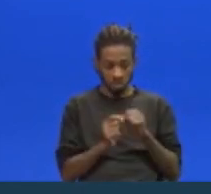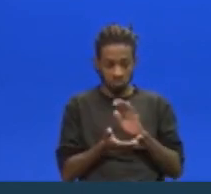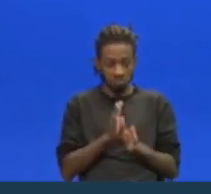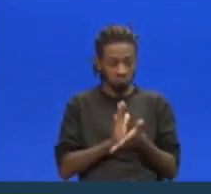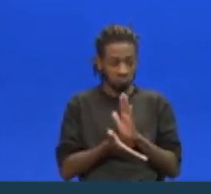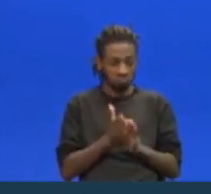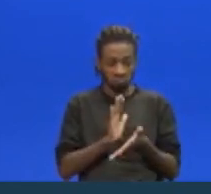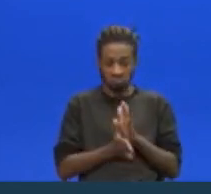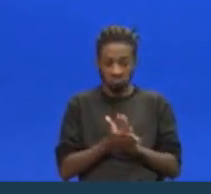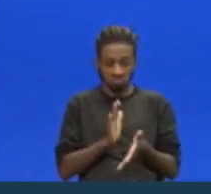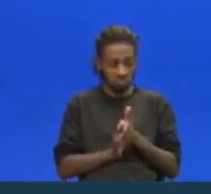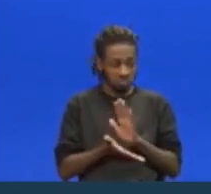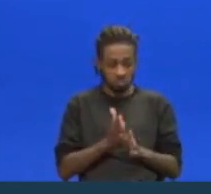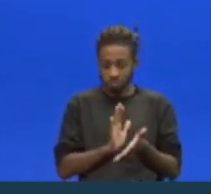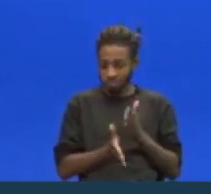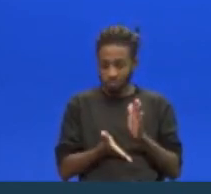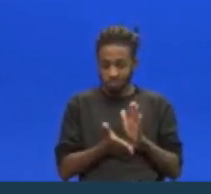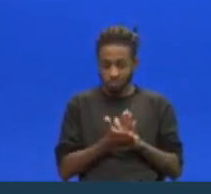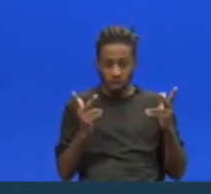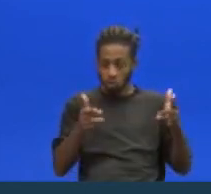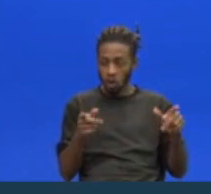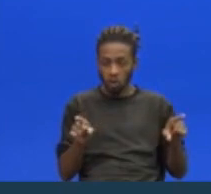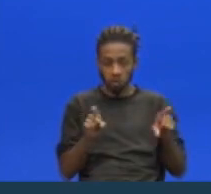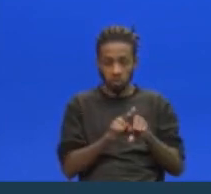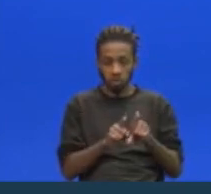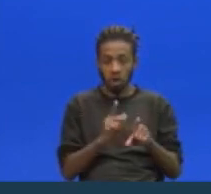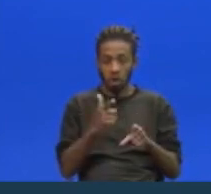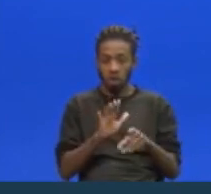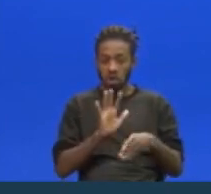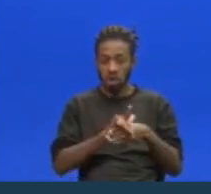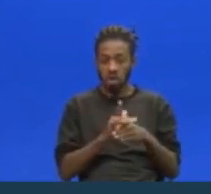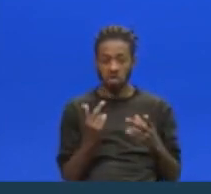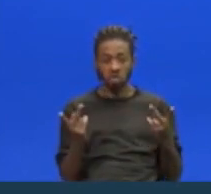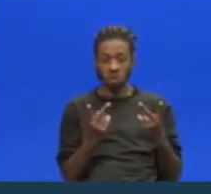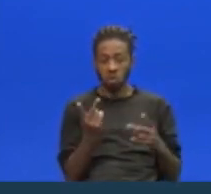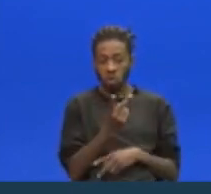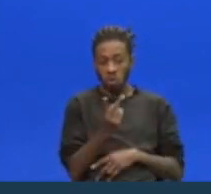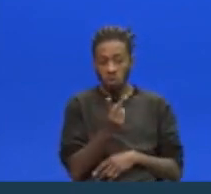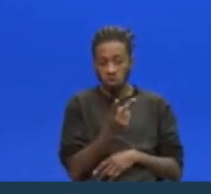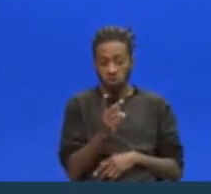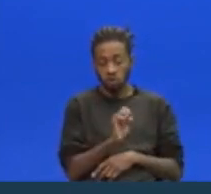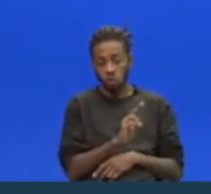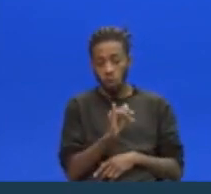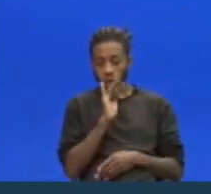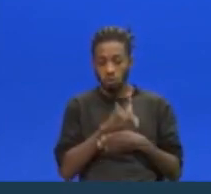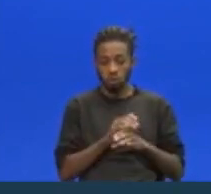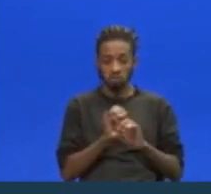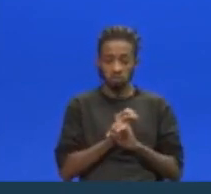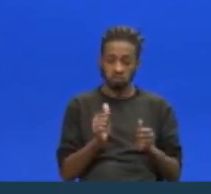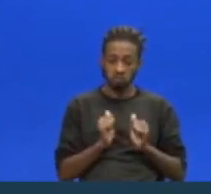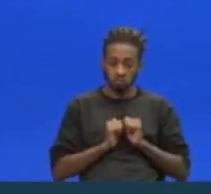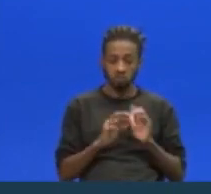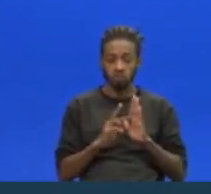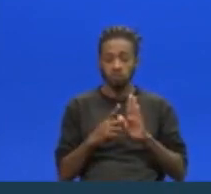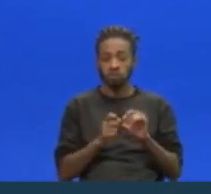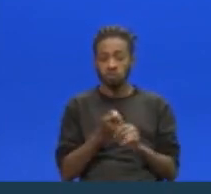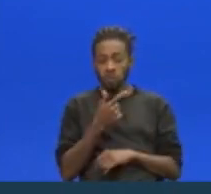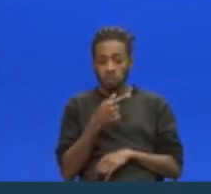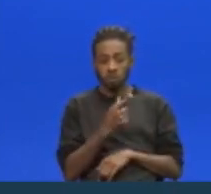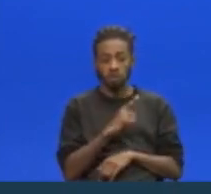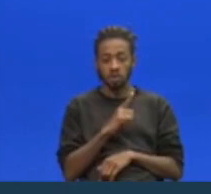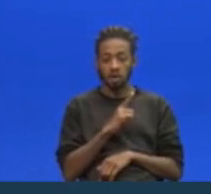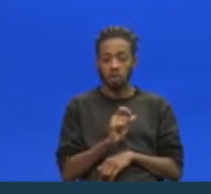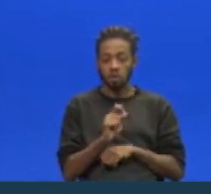Estudo de coorte é um estudo que também nós chamamos de estudo prospectivo. Ele é avaliado no tempo, começa no tempo